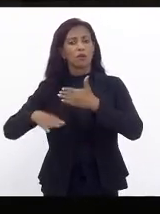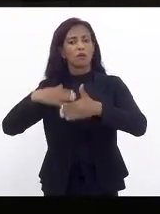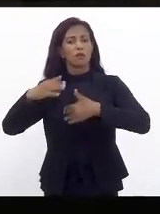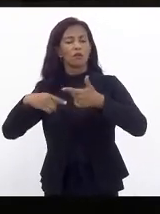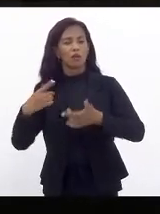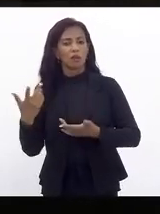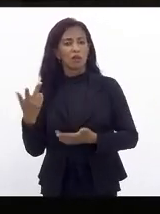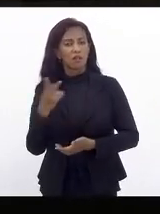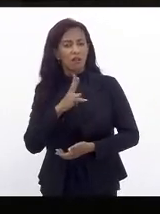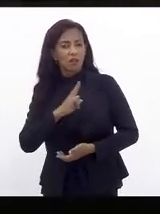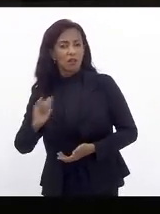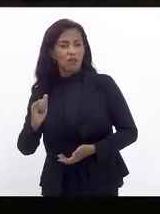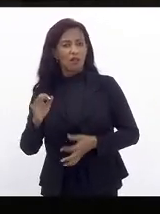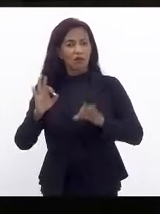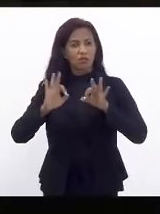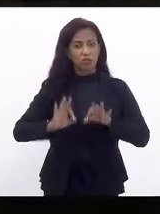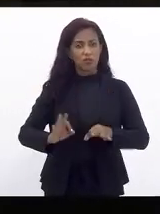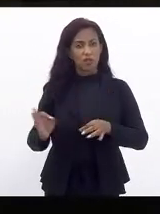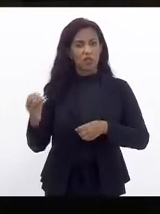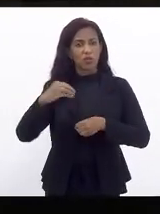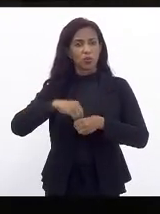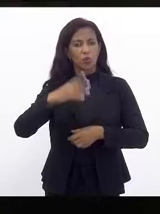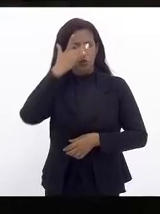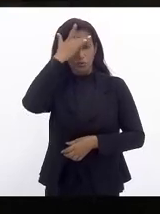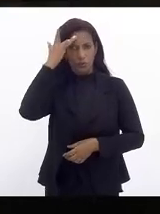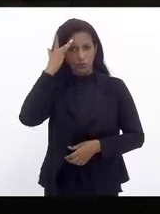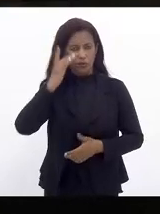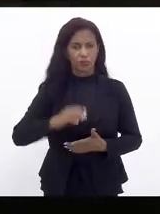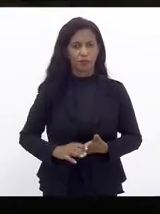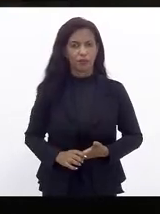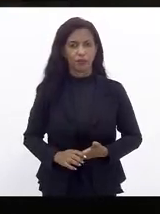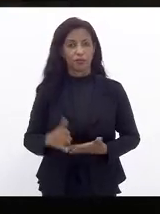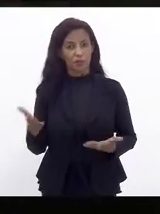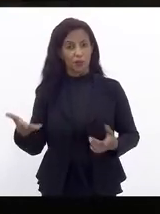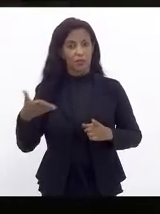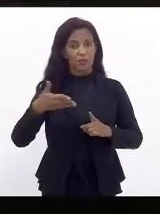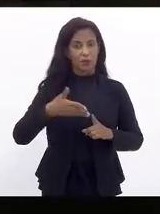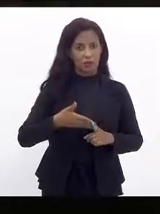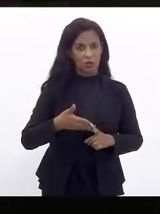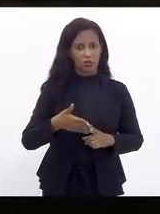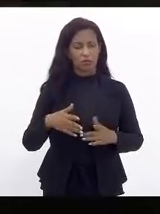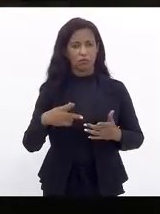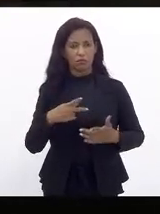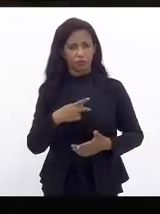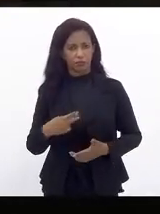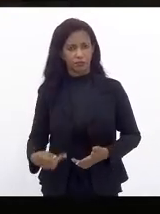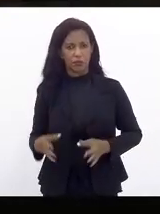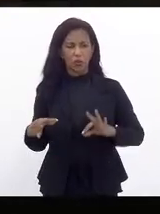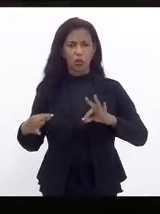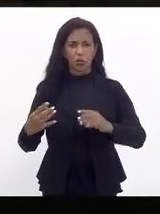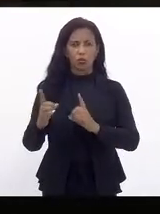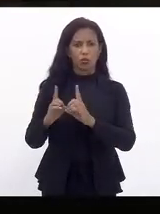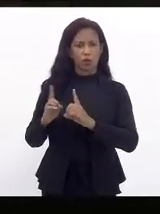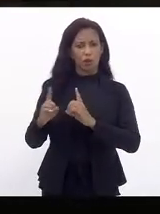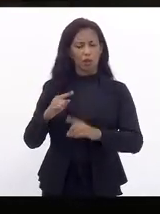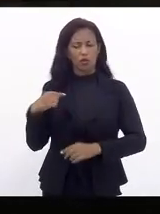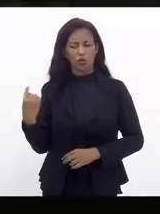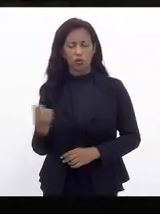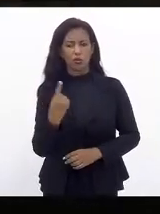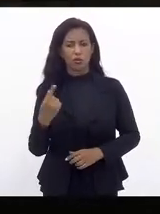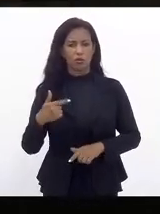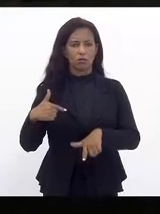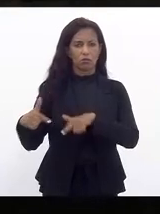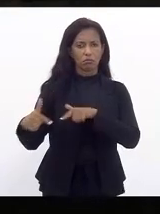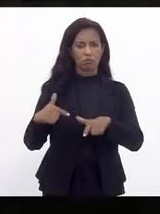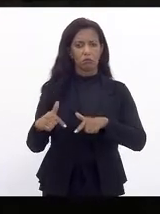desenvolvimento que vá, de fato, incluir as pessoas. Então, nesse sentido, senhora presidenta, todo o debate que nós fizemos hoje